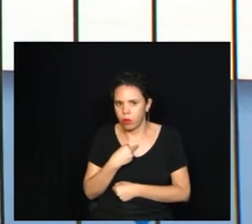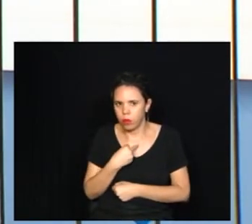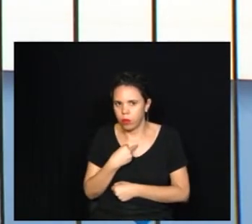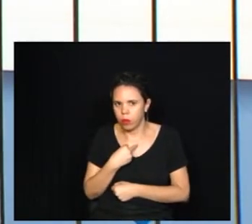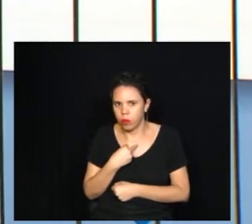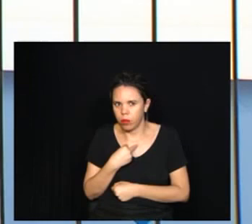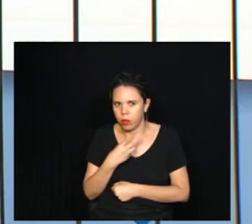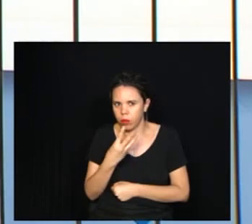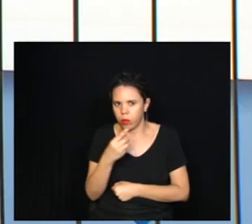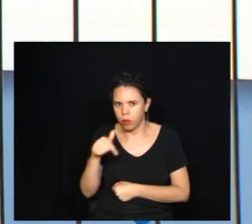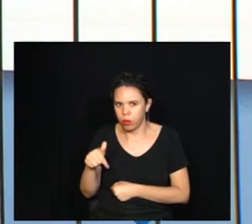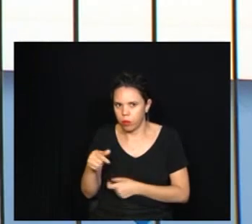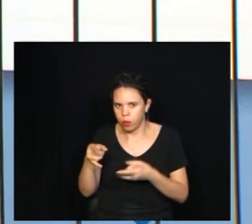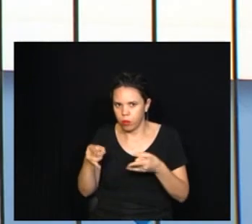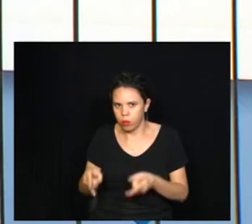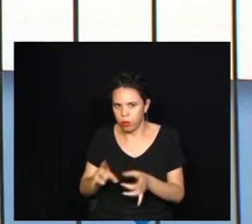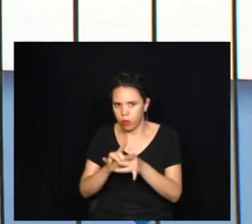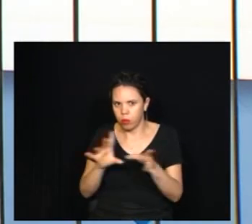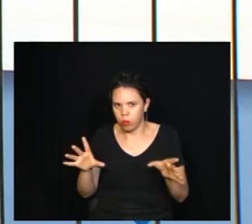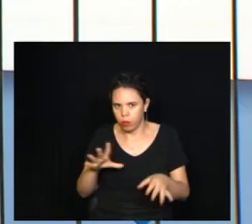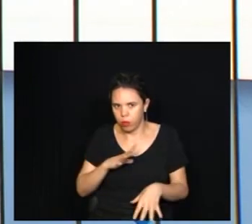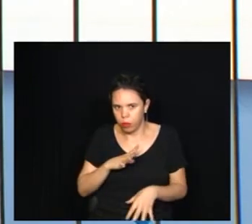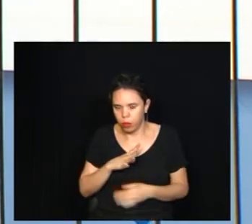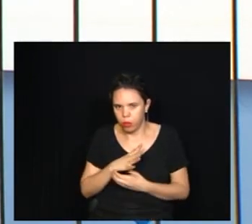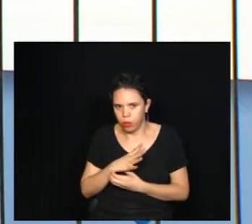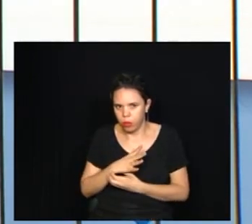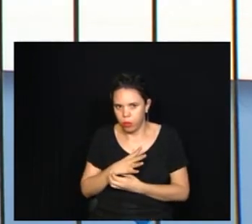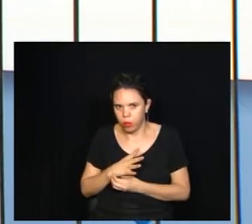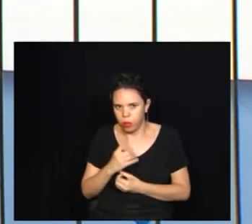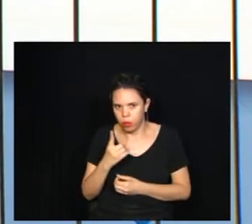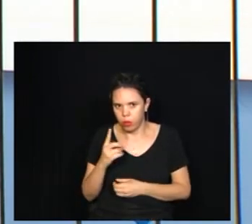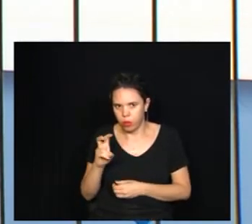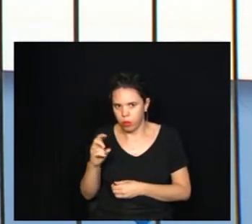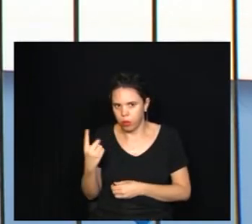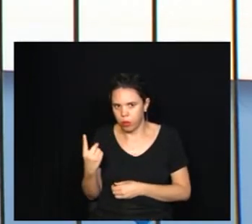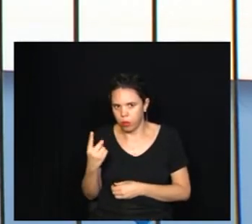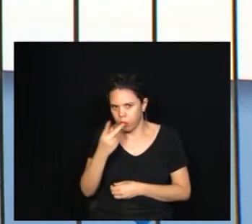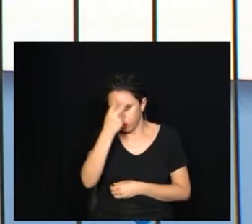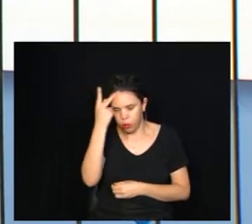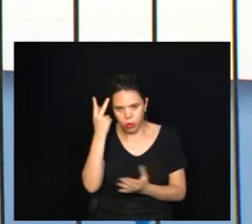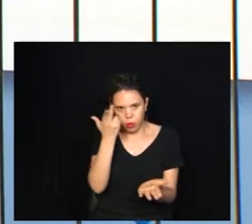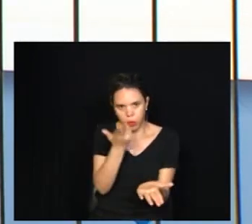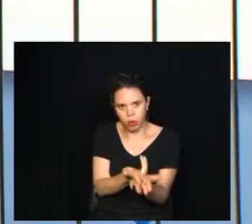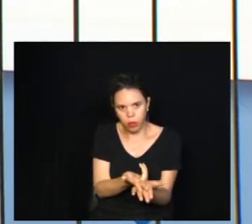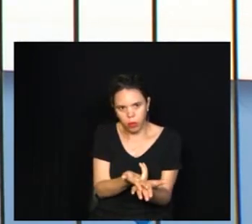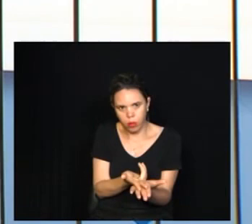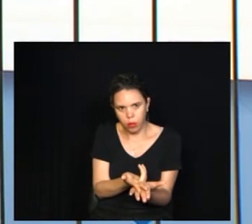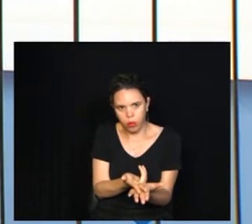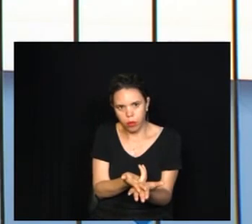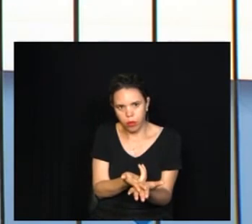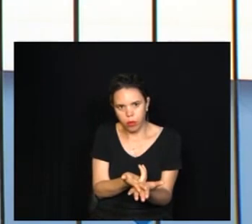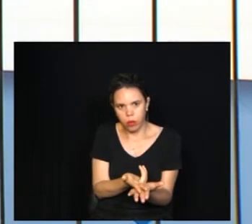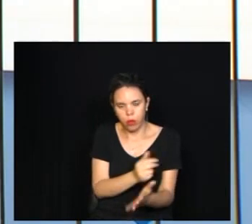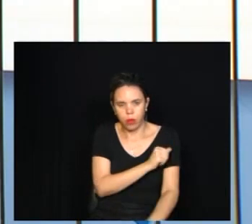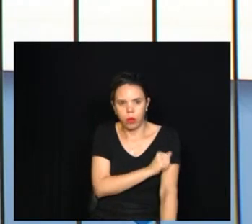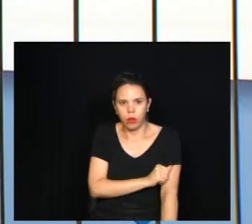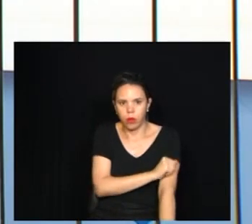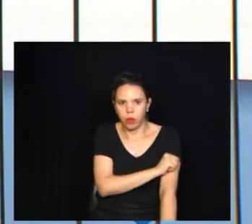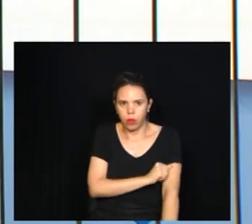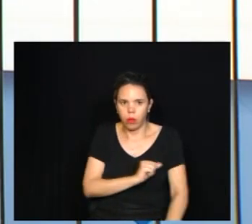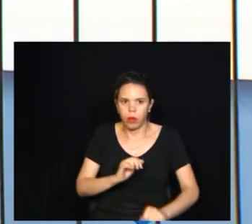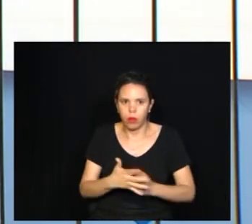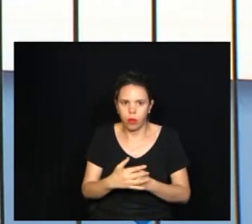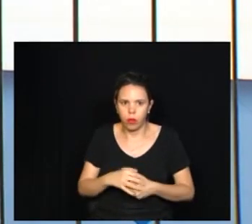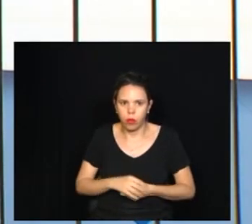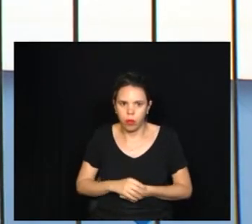ocupados, 37 leitos livres na cidade e 151 pacientes internados em leitos de enfermaria